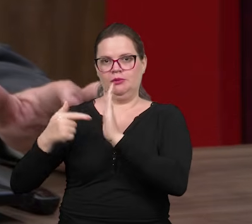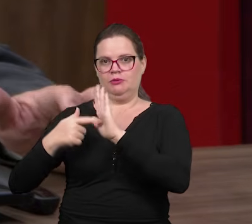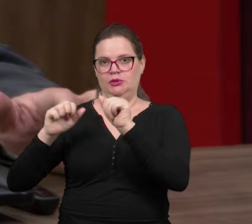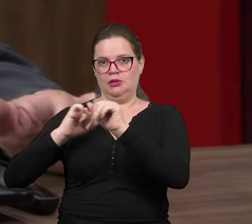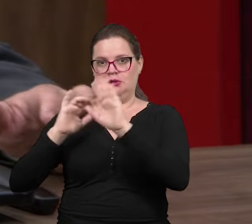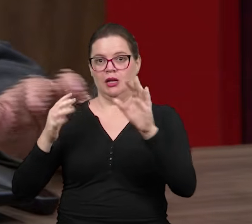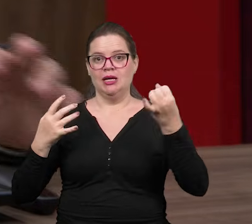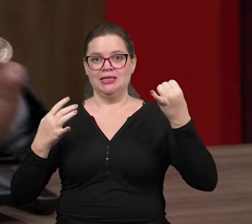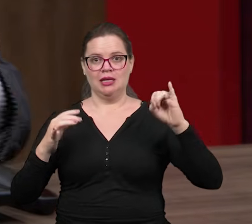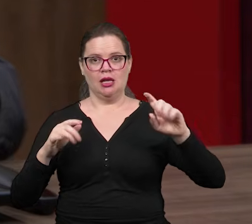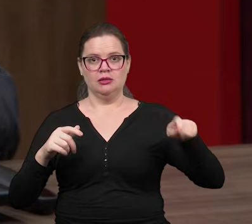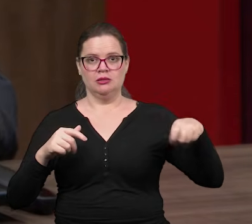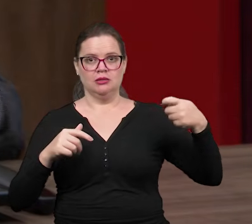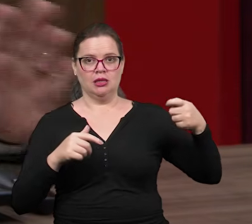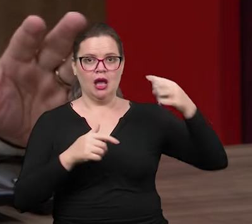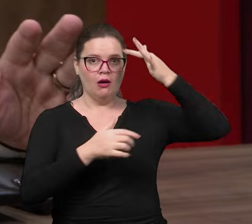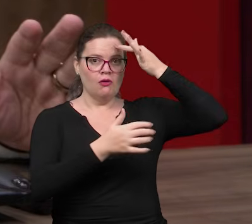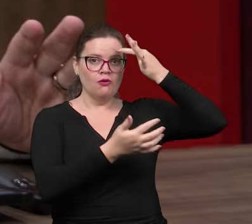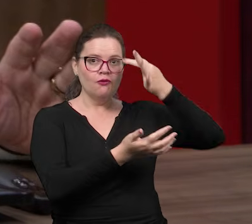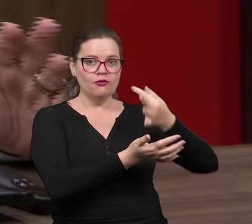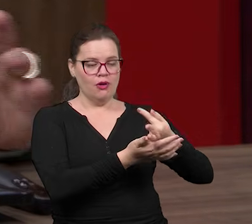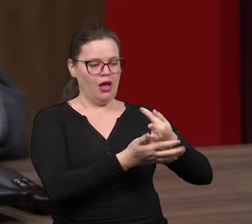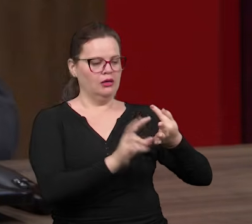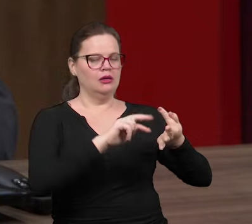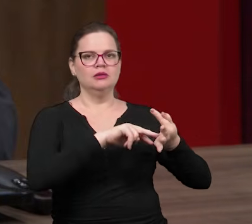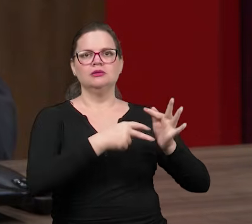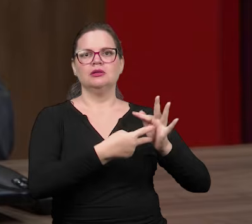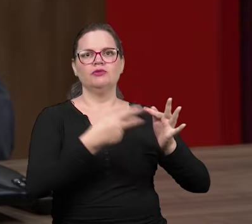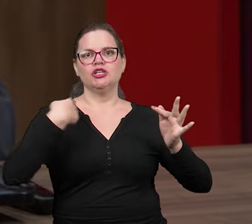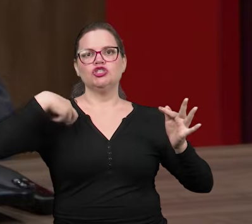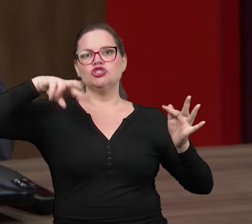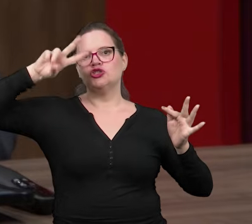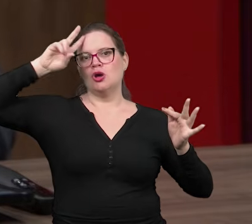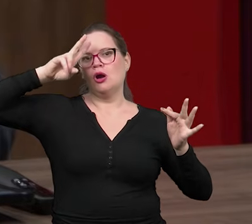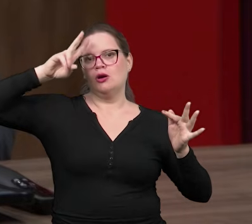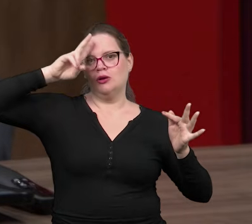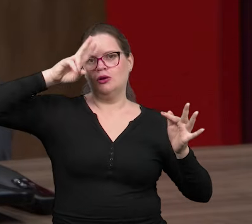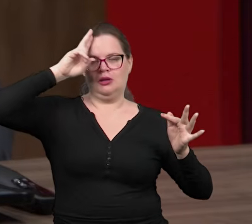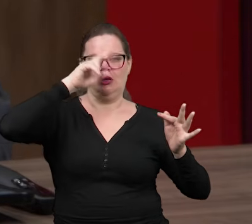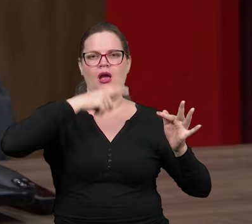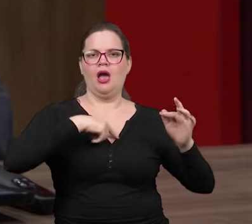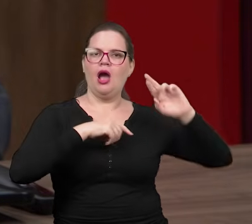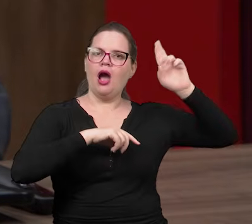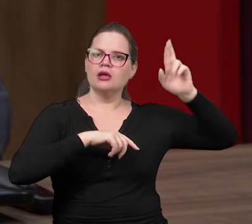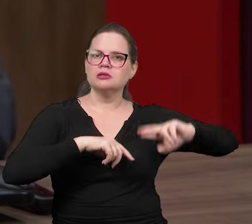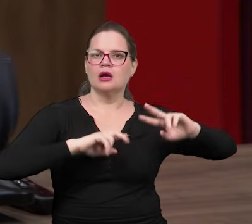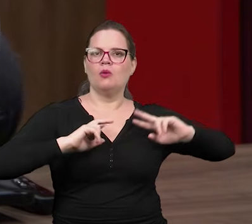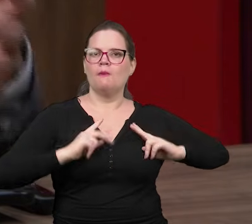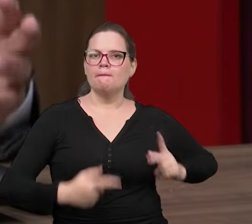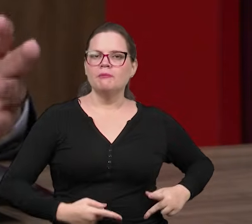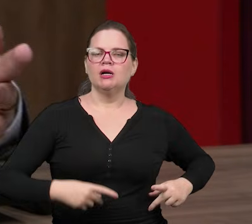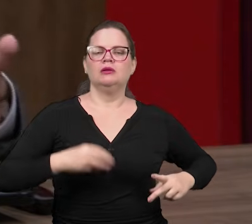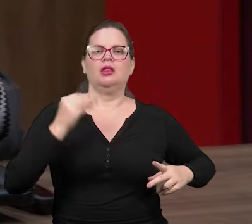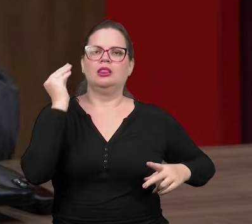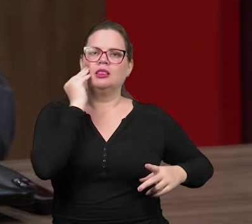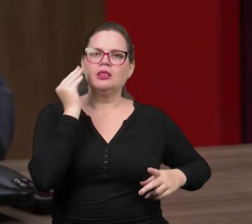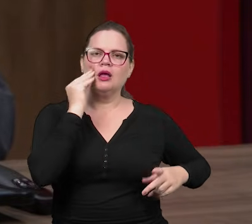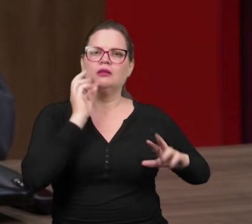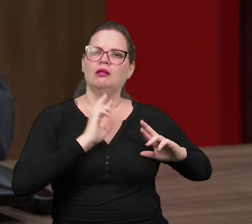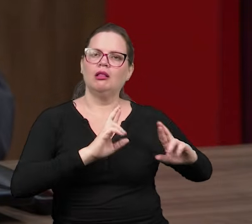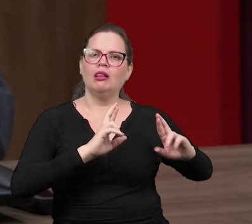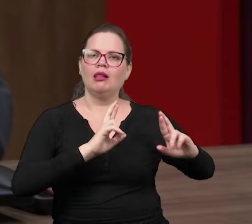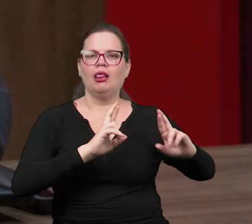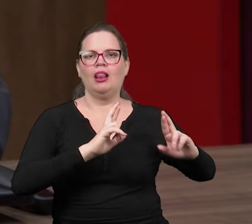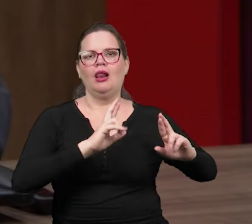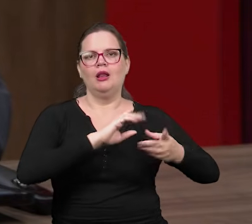na palavra. E quando vem a gente falando da fé histórica, nós estamos falando de uma fé, de uma manifestação humana, que tenta substituir a fé ao longo